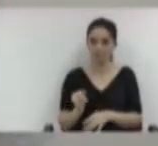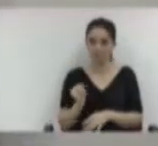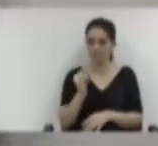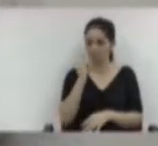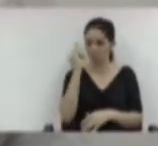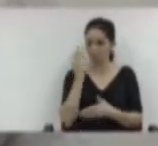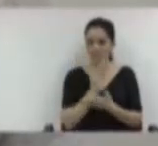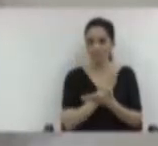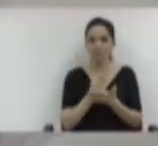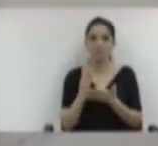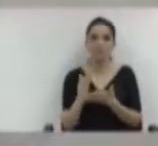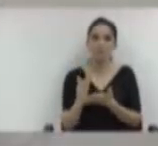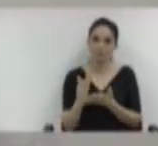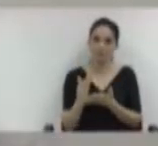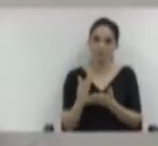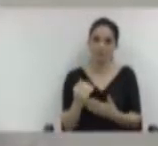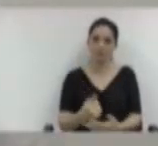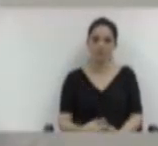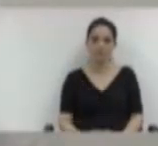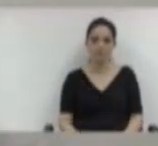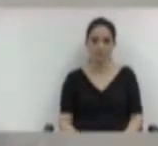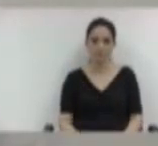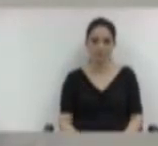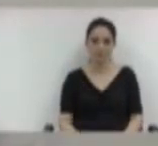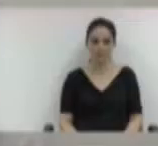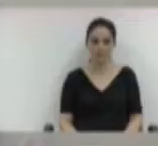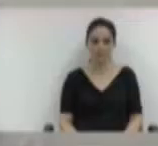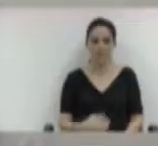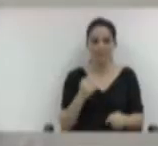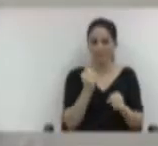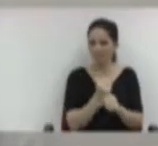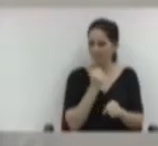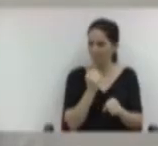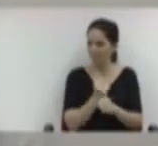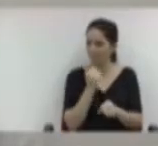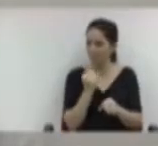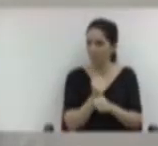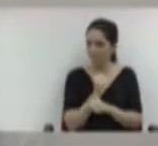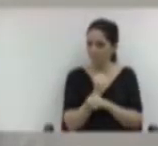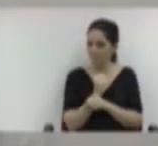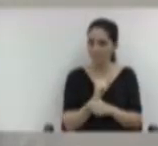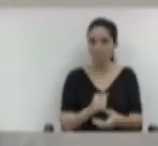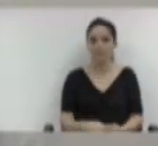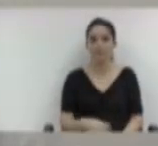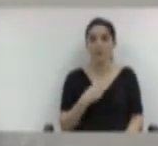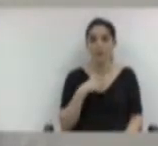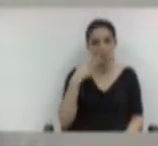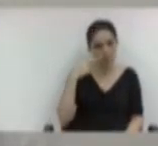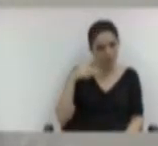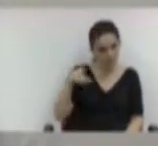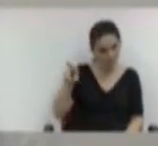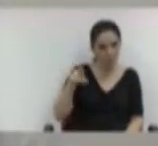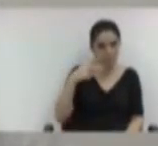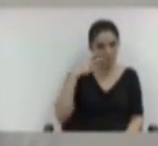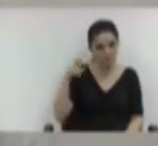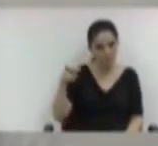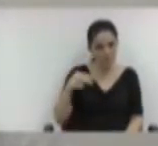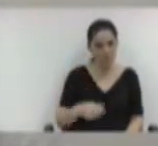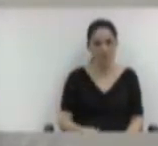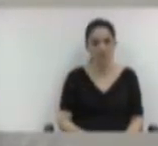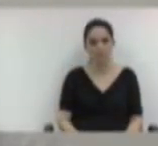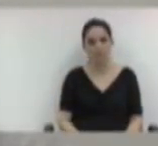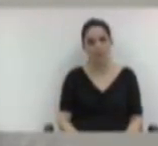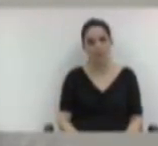Quando começou essa obra do Piscinão, eu precisei de conhecer de perto, e precisei de ir lá, porque era